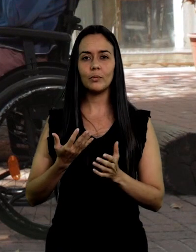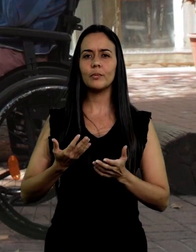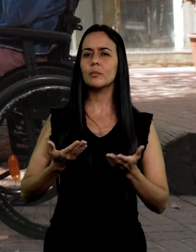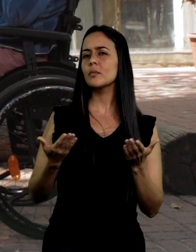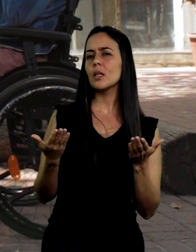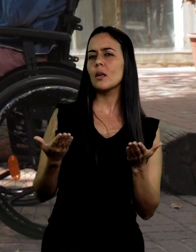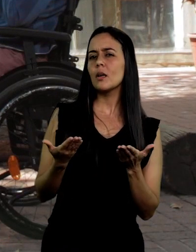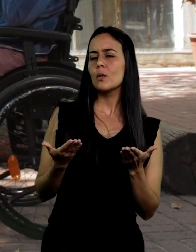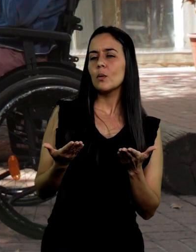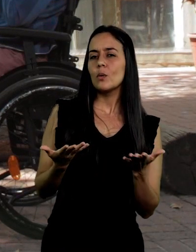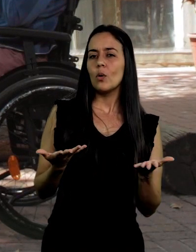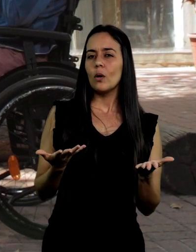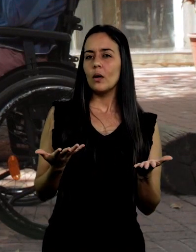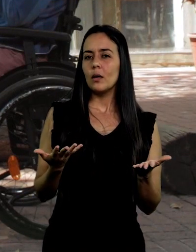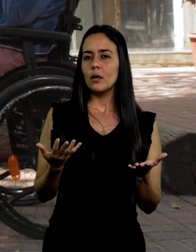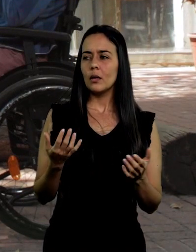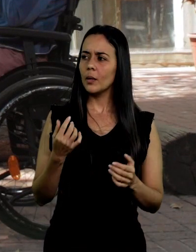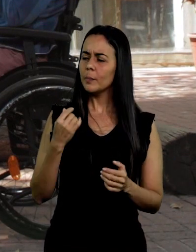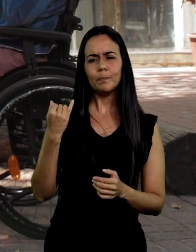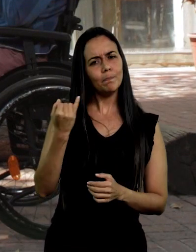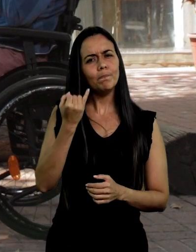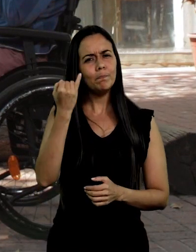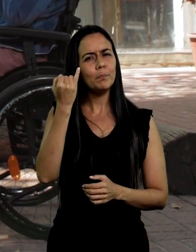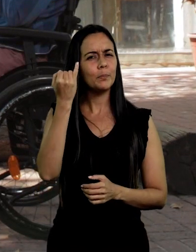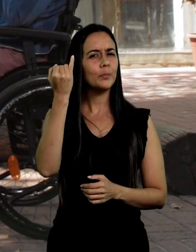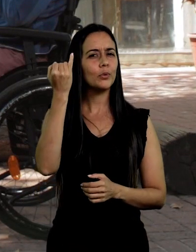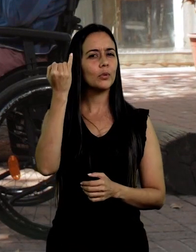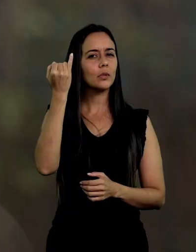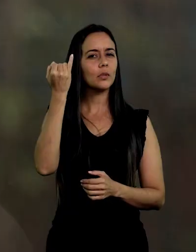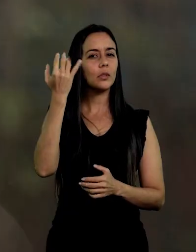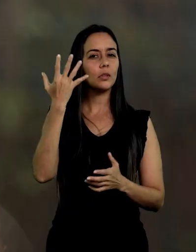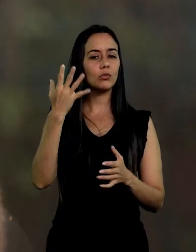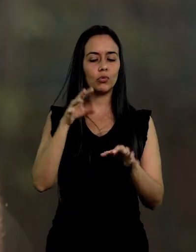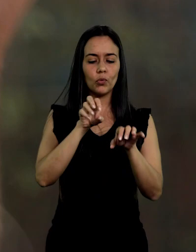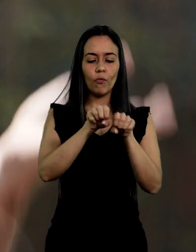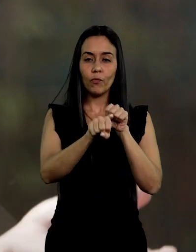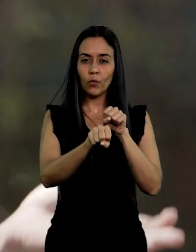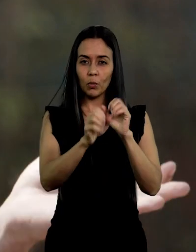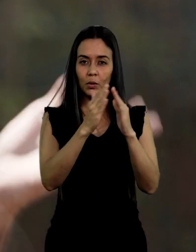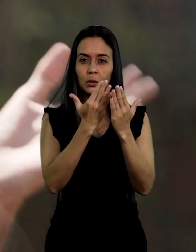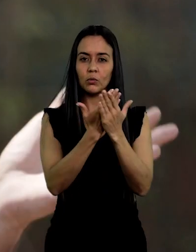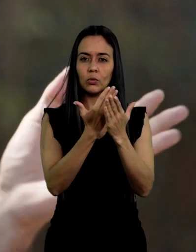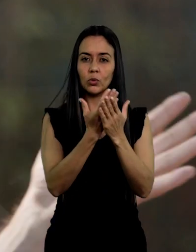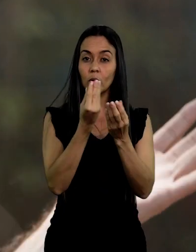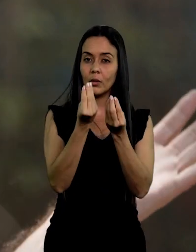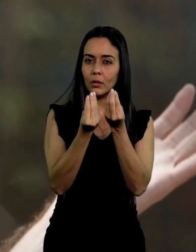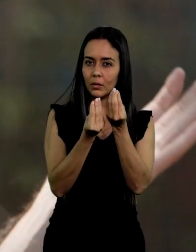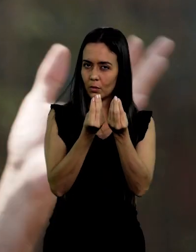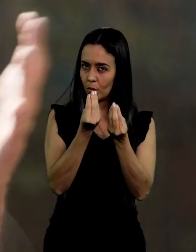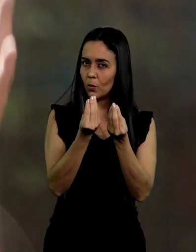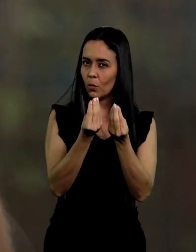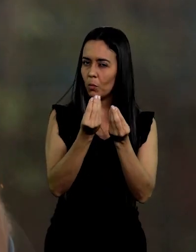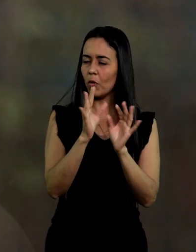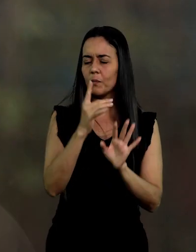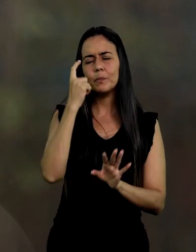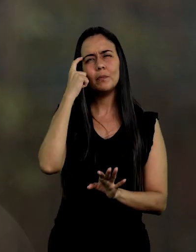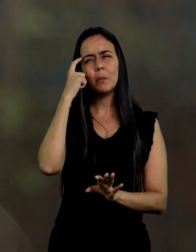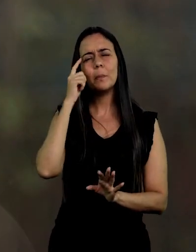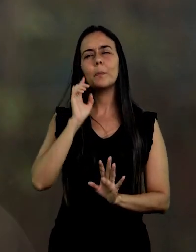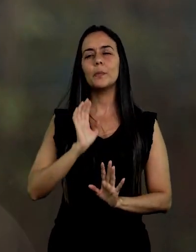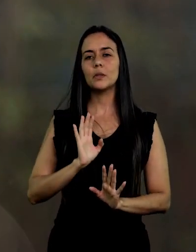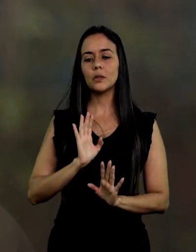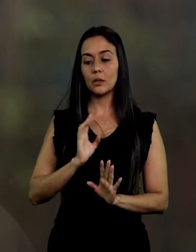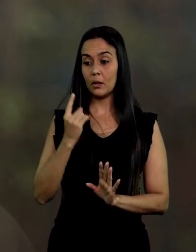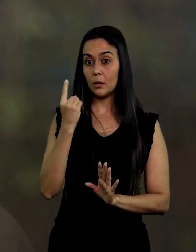que não cabe a uma formação como a nossa, a gente, ao invés de orientar para que